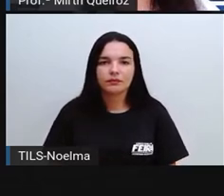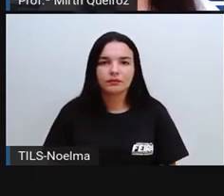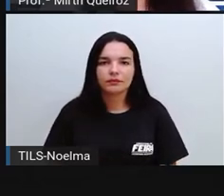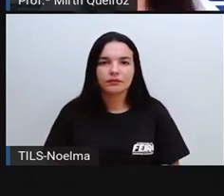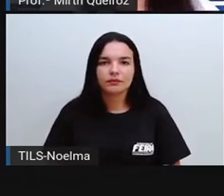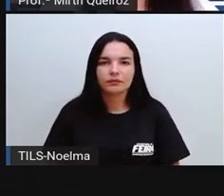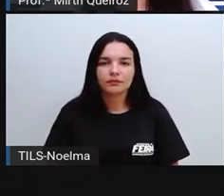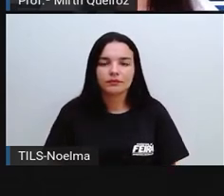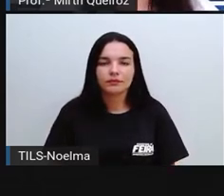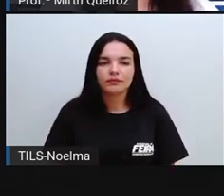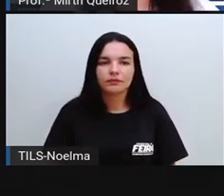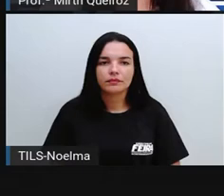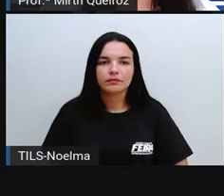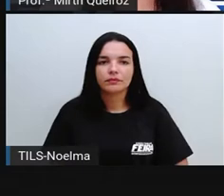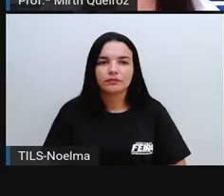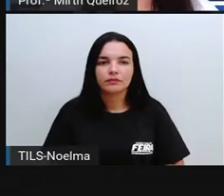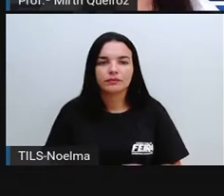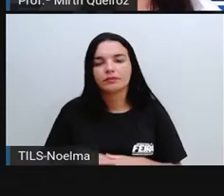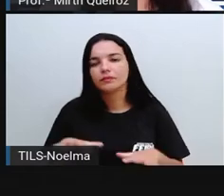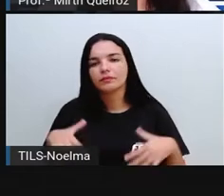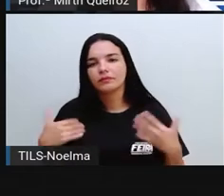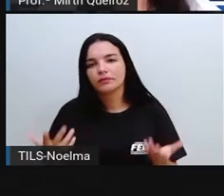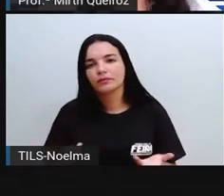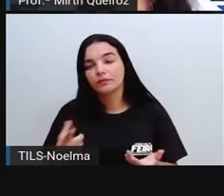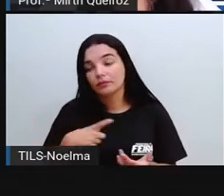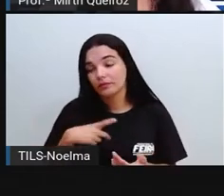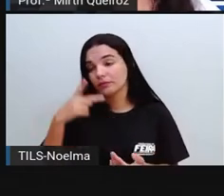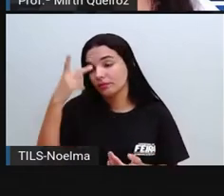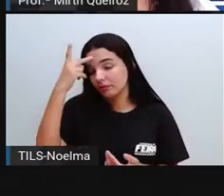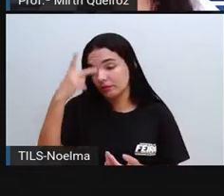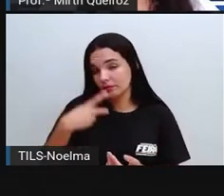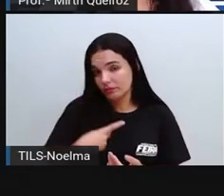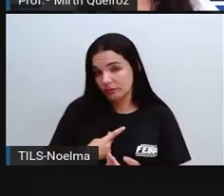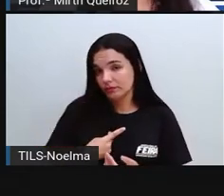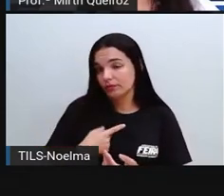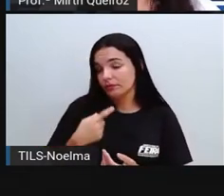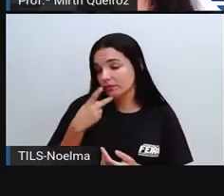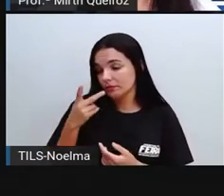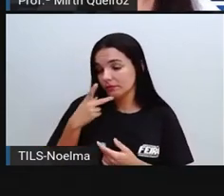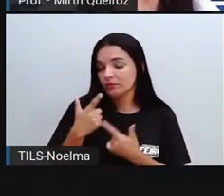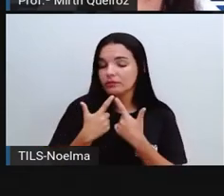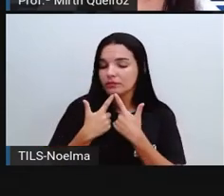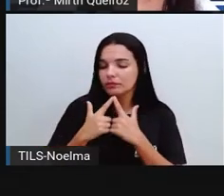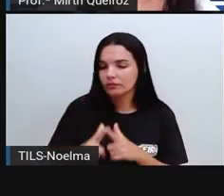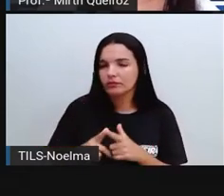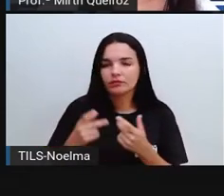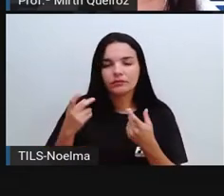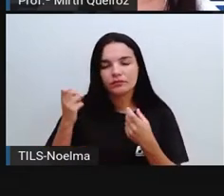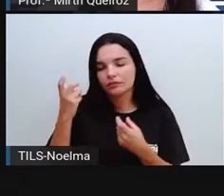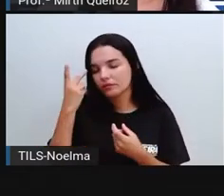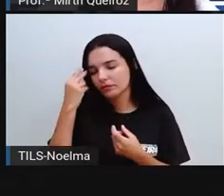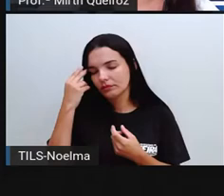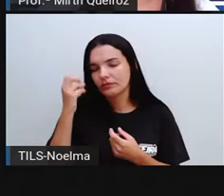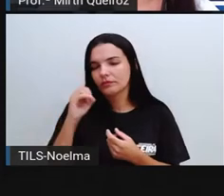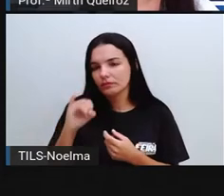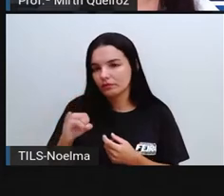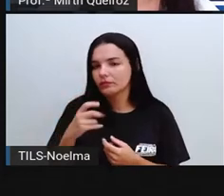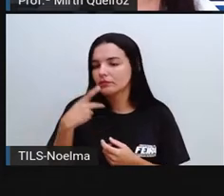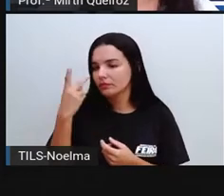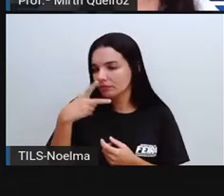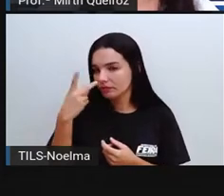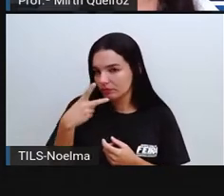mais descontraída, certo? Então, relato pessoal, oral, linguagem descontraída. Linguagem formal